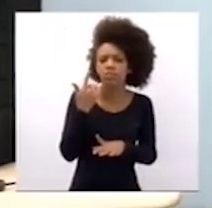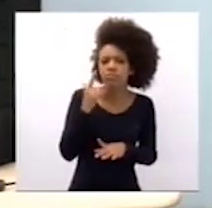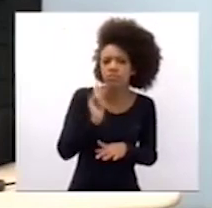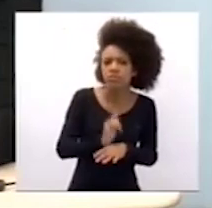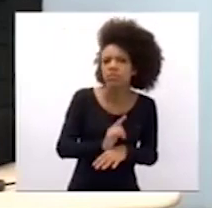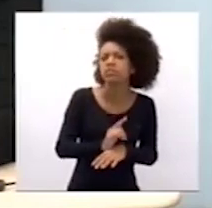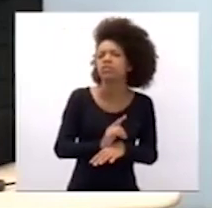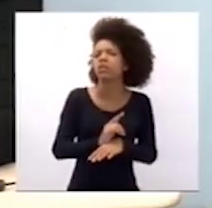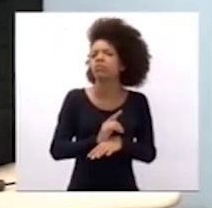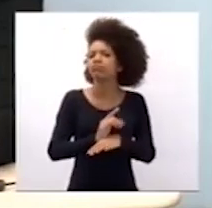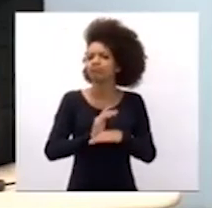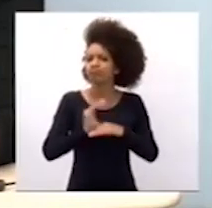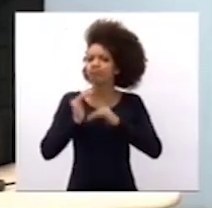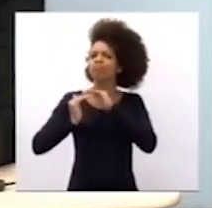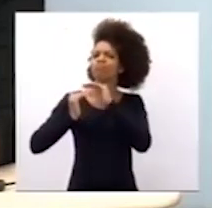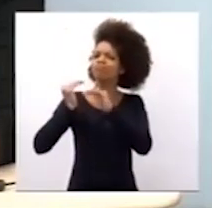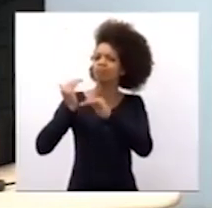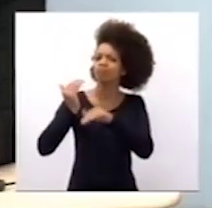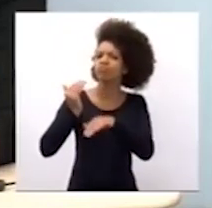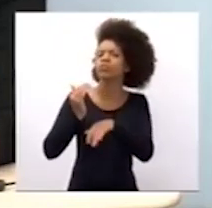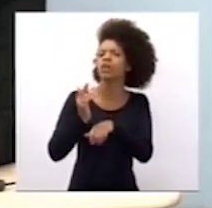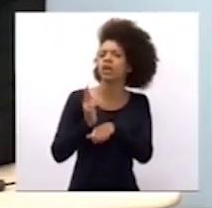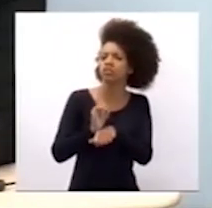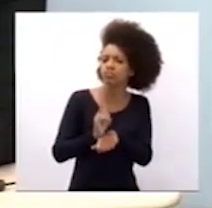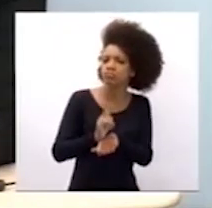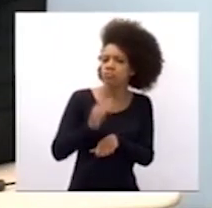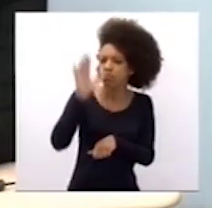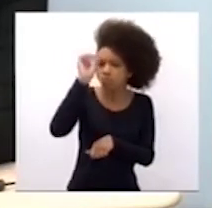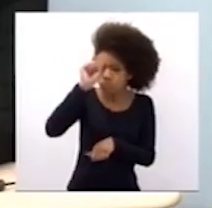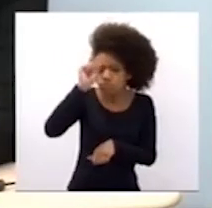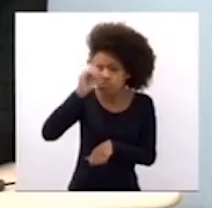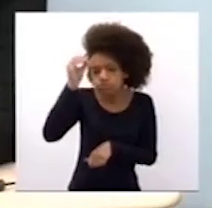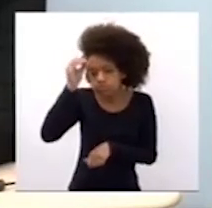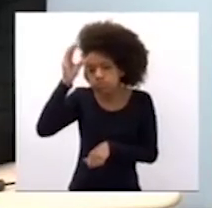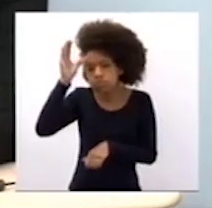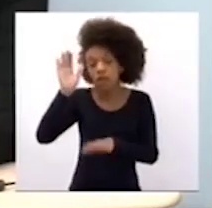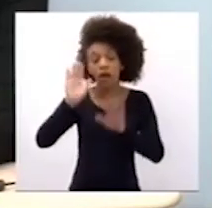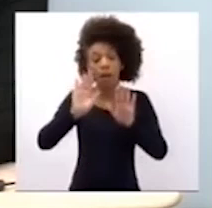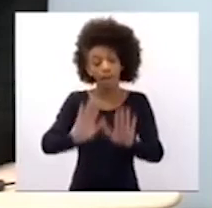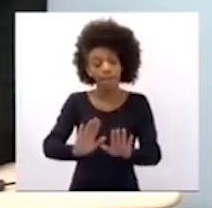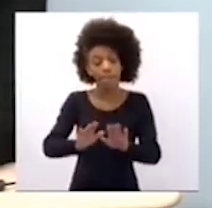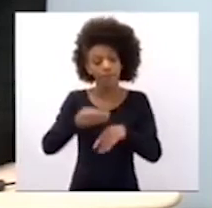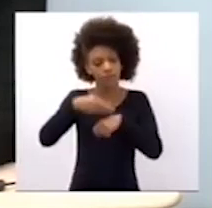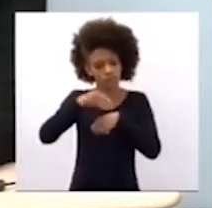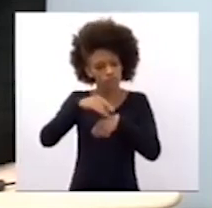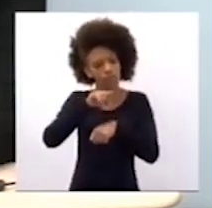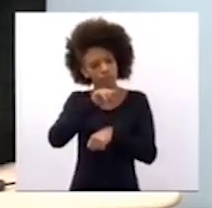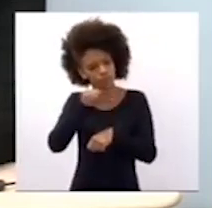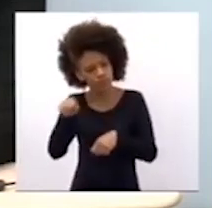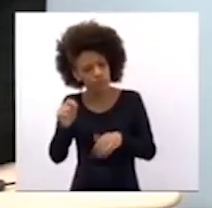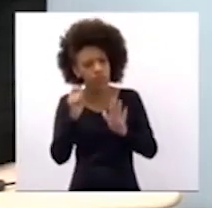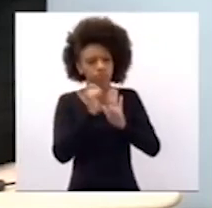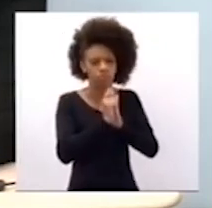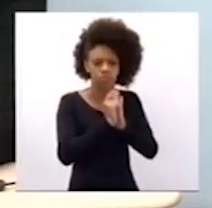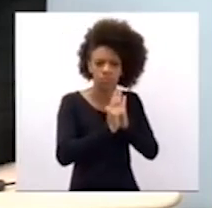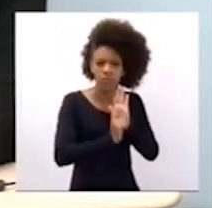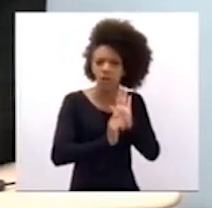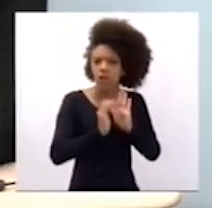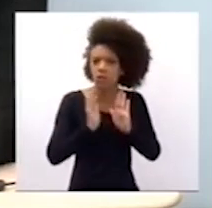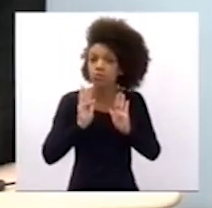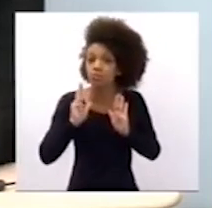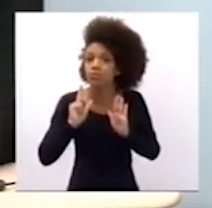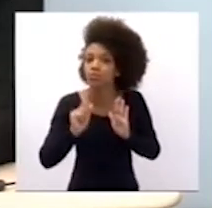da aprendizagem, que a gente pense um pouco a gestão da aprendizagem. Então, eu sugiro que você anote tudo que você